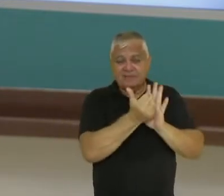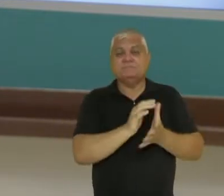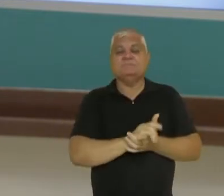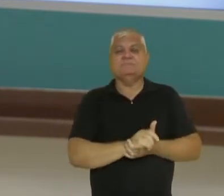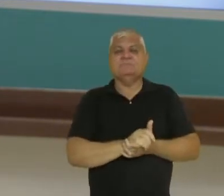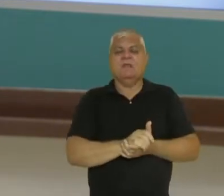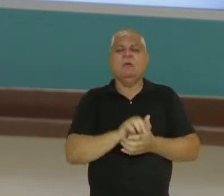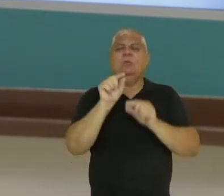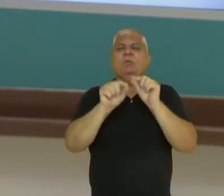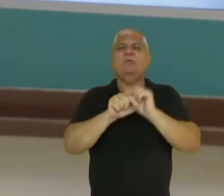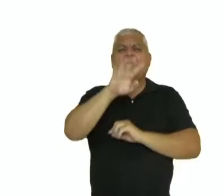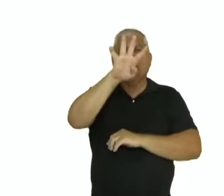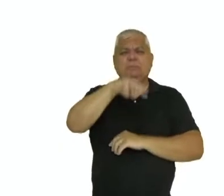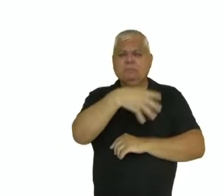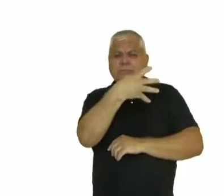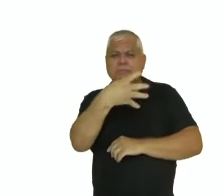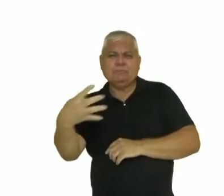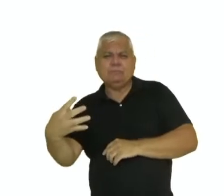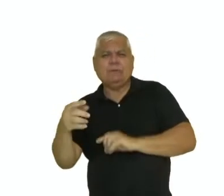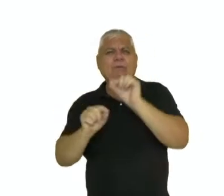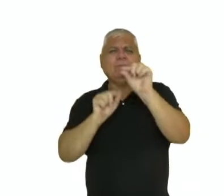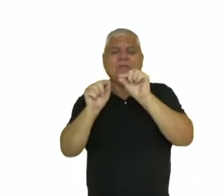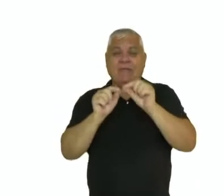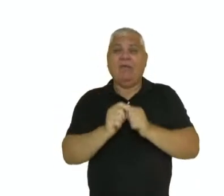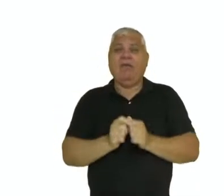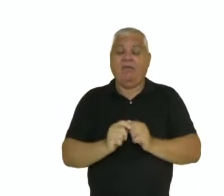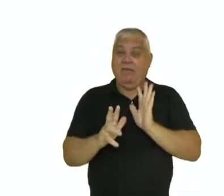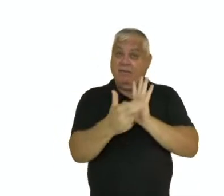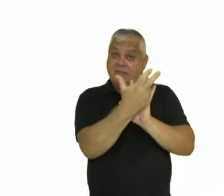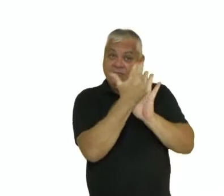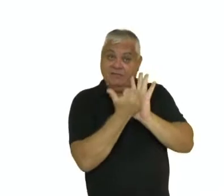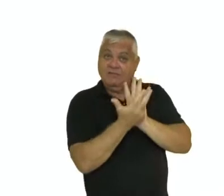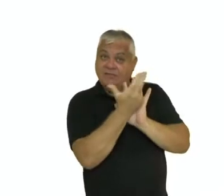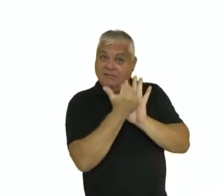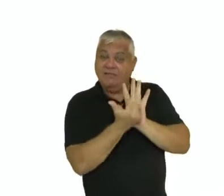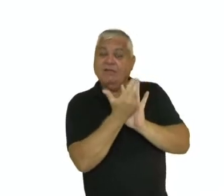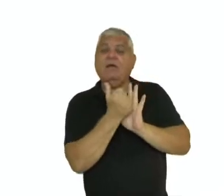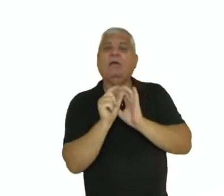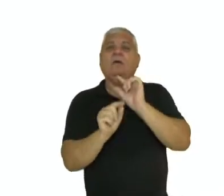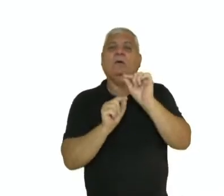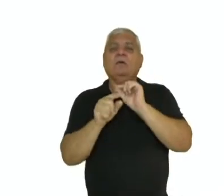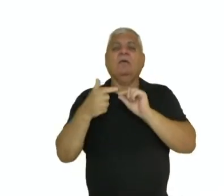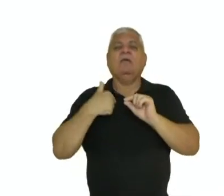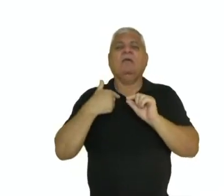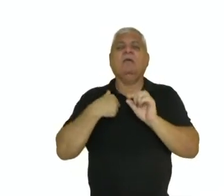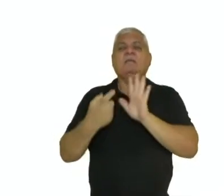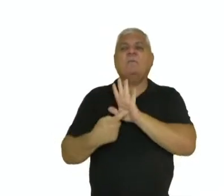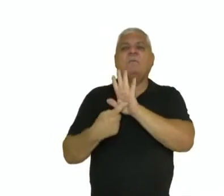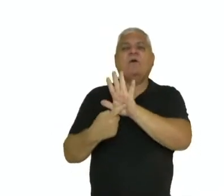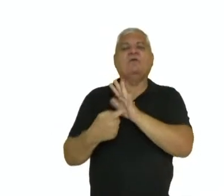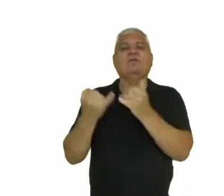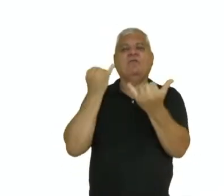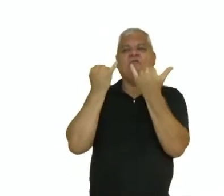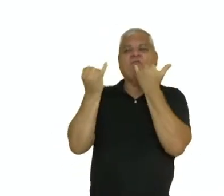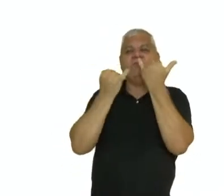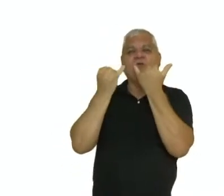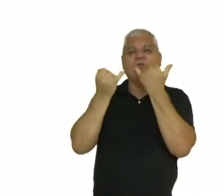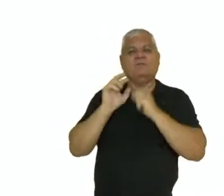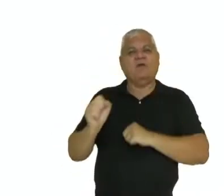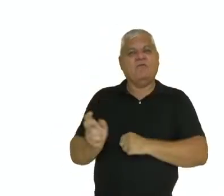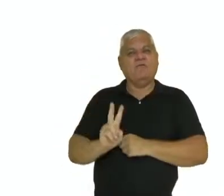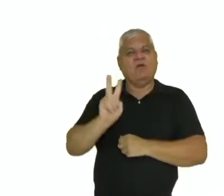Então, o que são os gráficos? Gráficos são representações utilizadas em análises informativas ou de